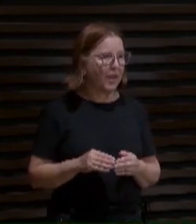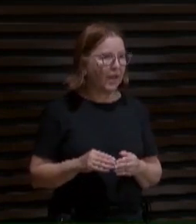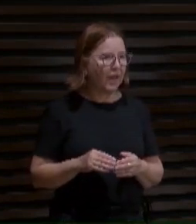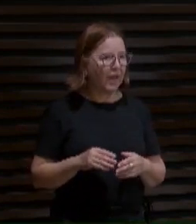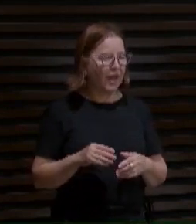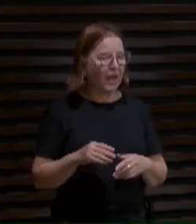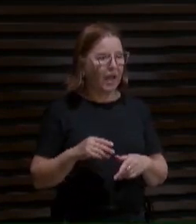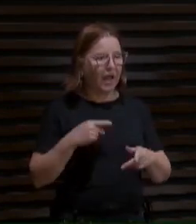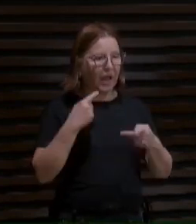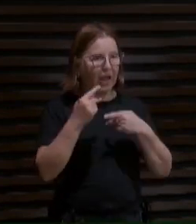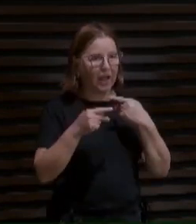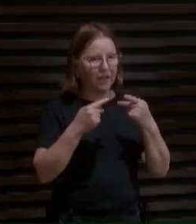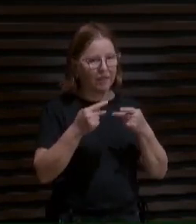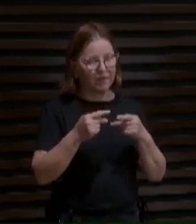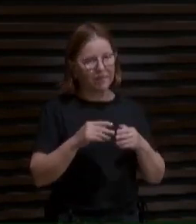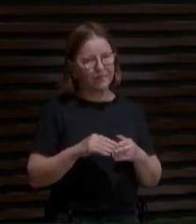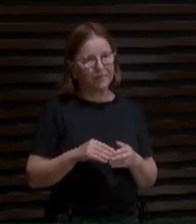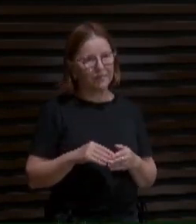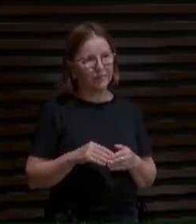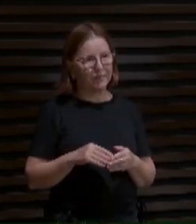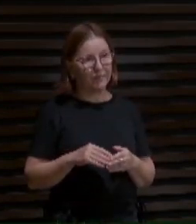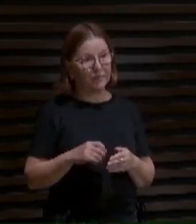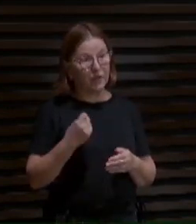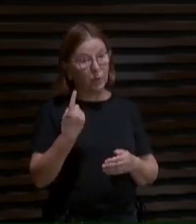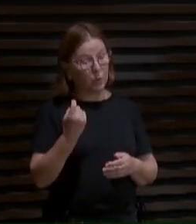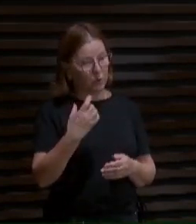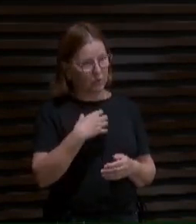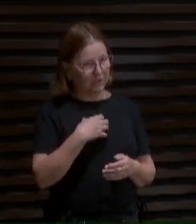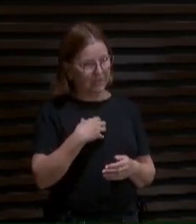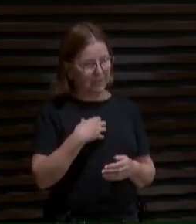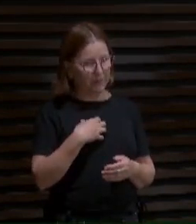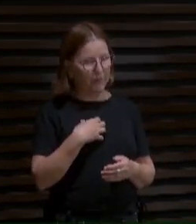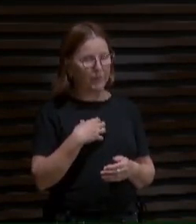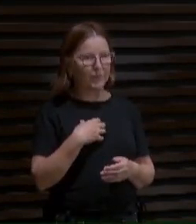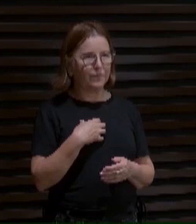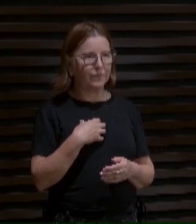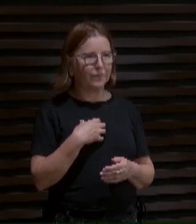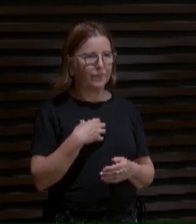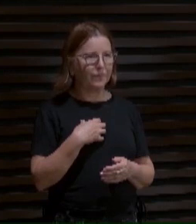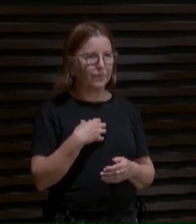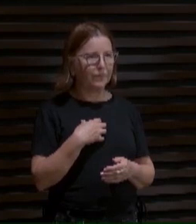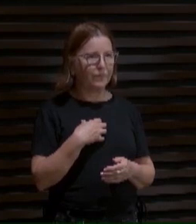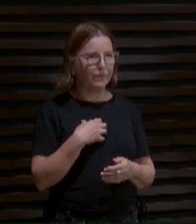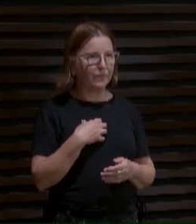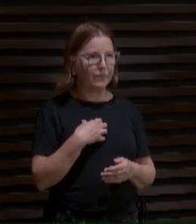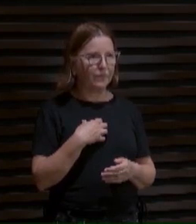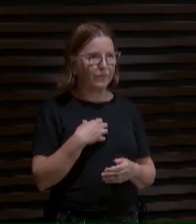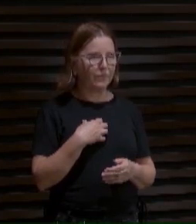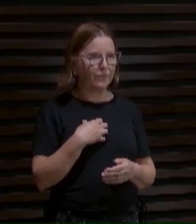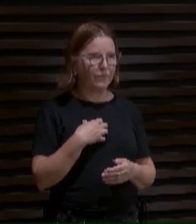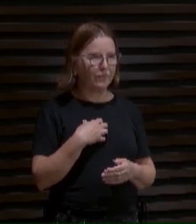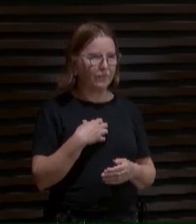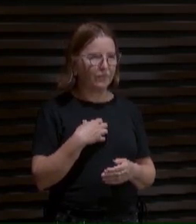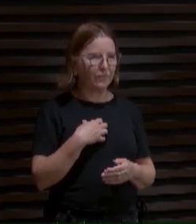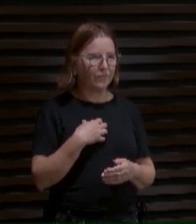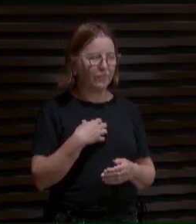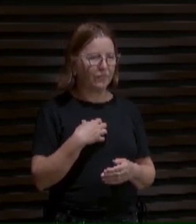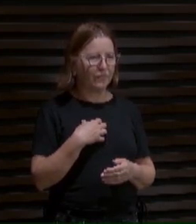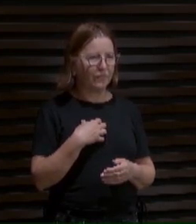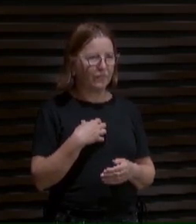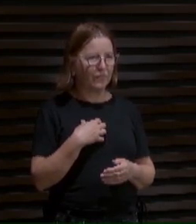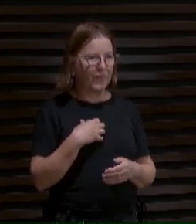o seguinte para Balaque: o único jeito que se tem é cruzar os filhos de Israel com as filhas